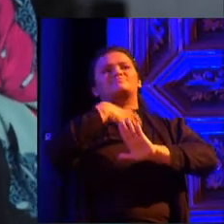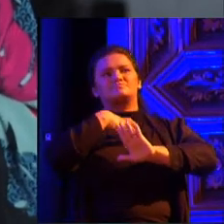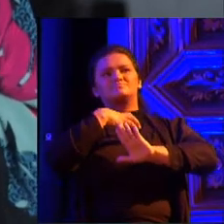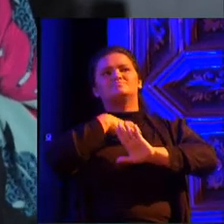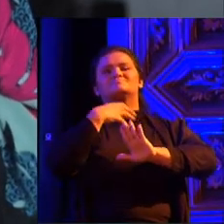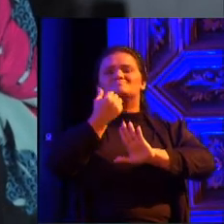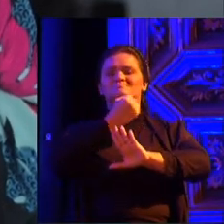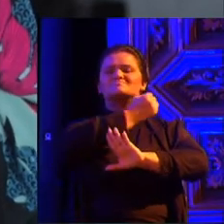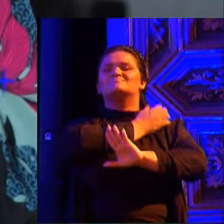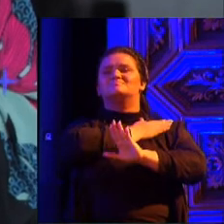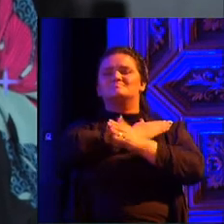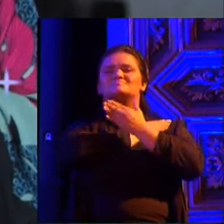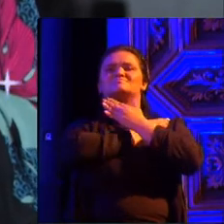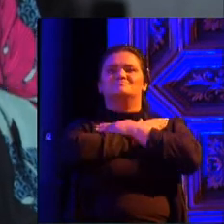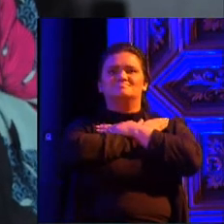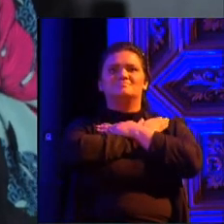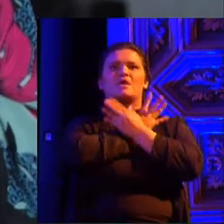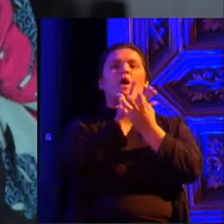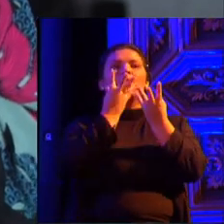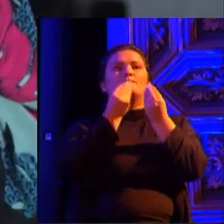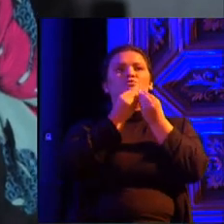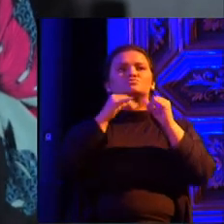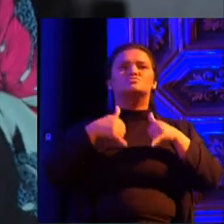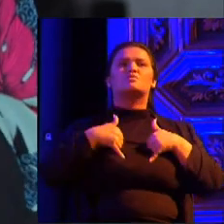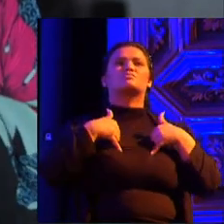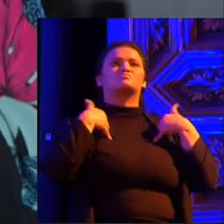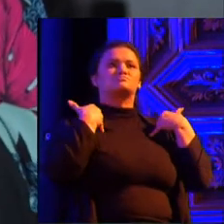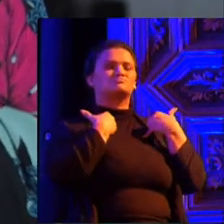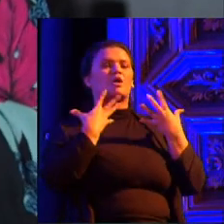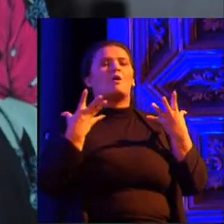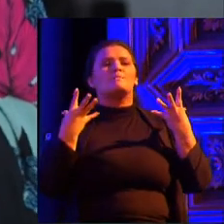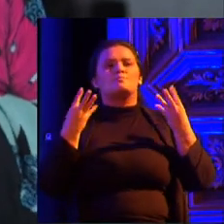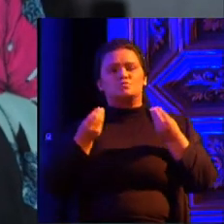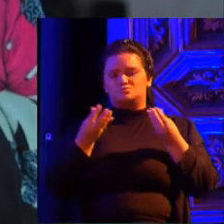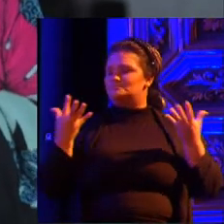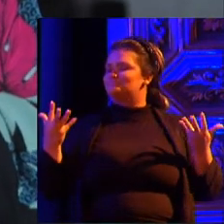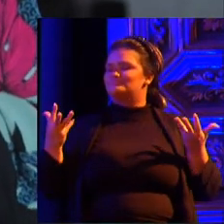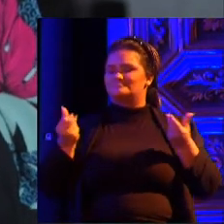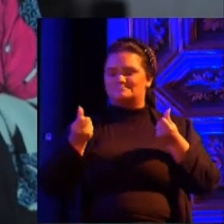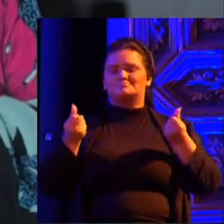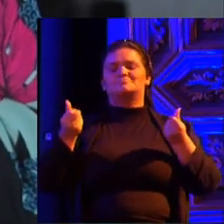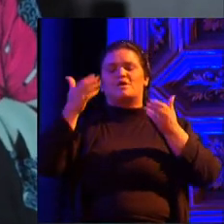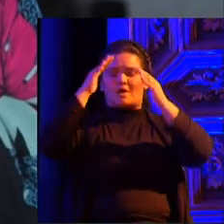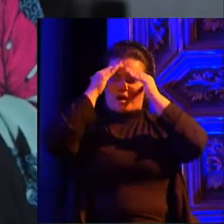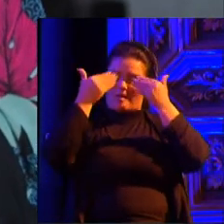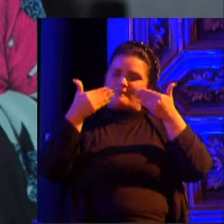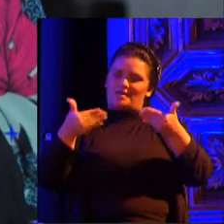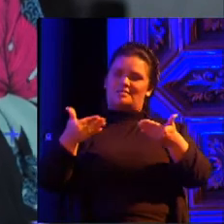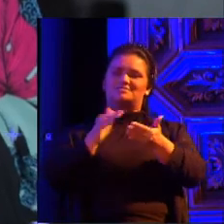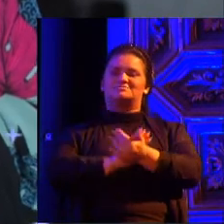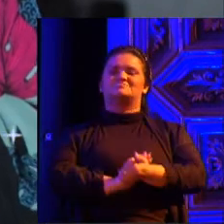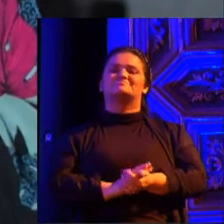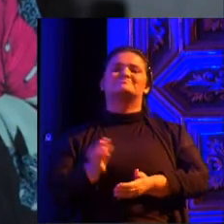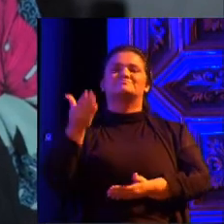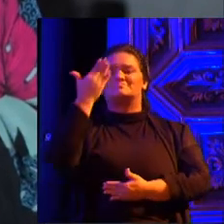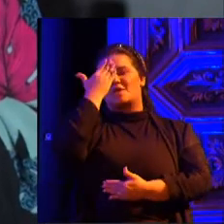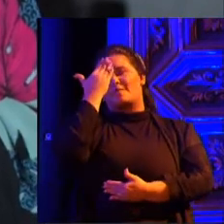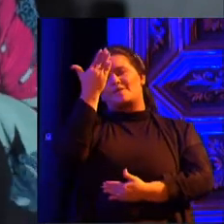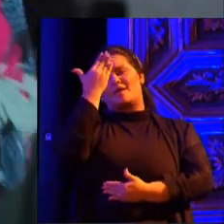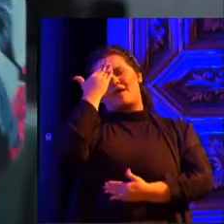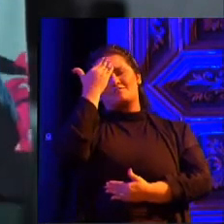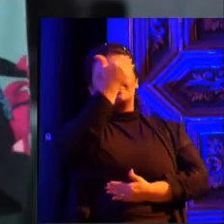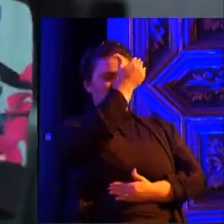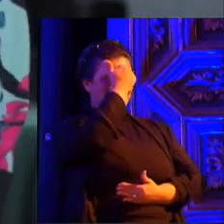muito abraçada, me sinto muito orgulhosa e muito honrada com essa homenagem. Obrigado,